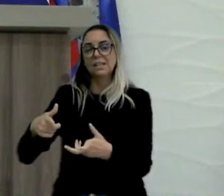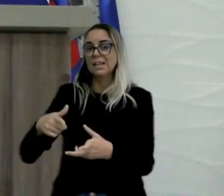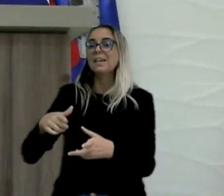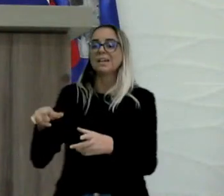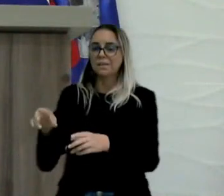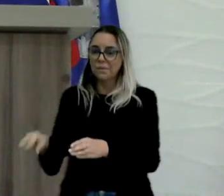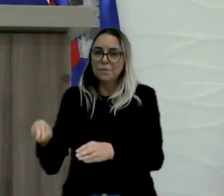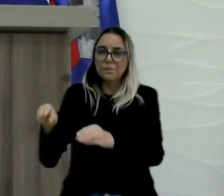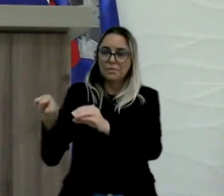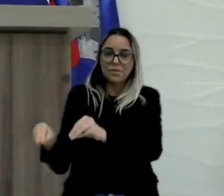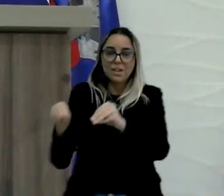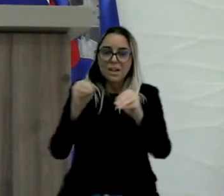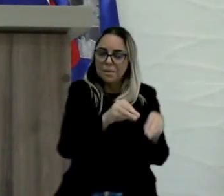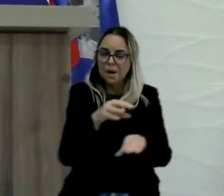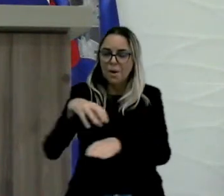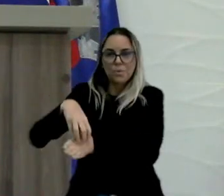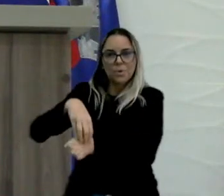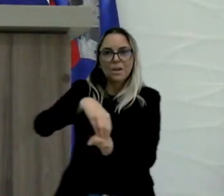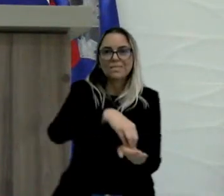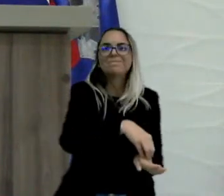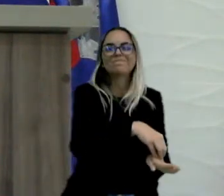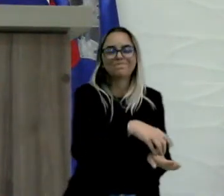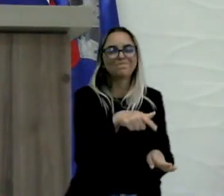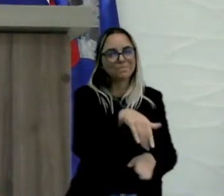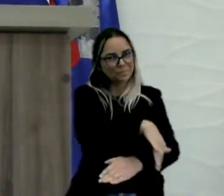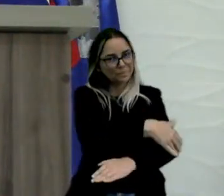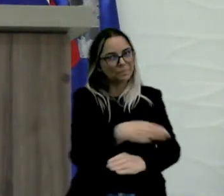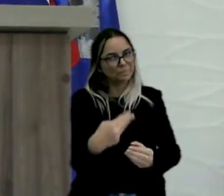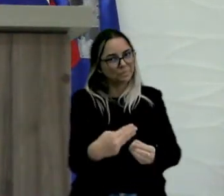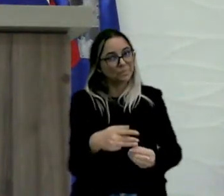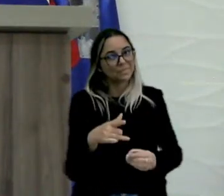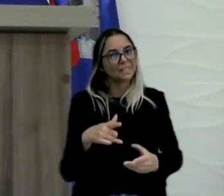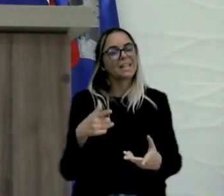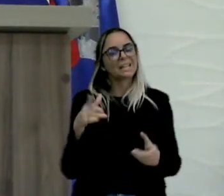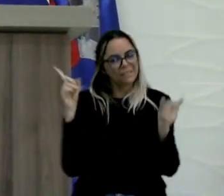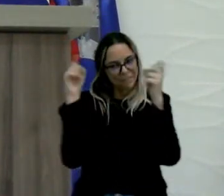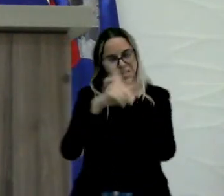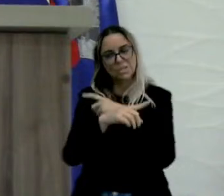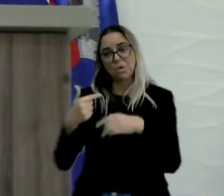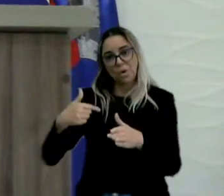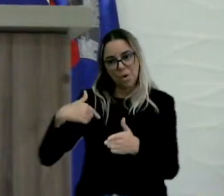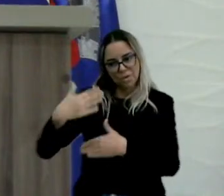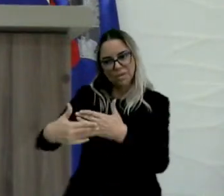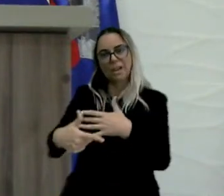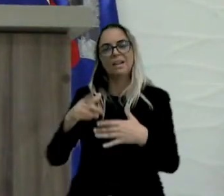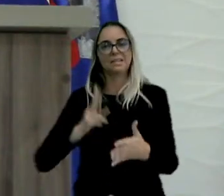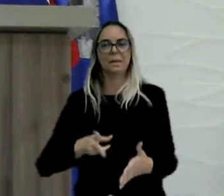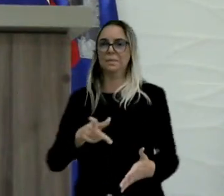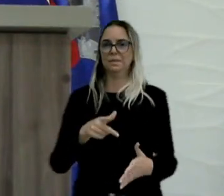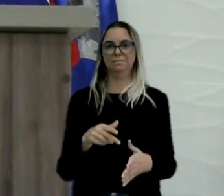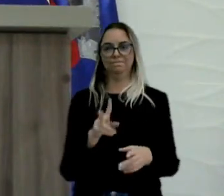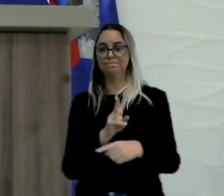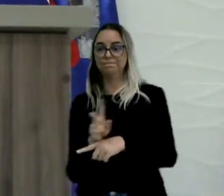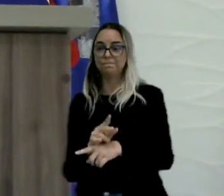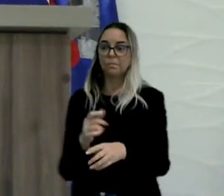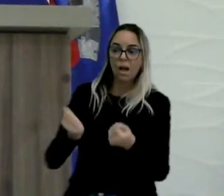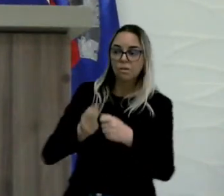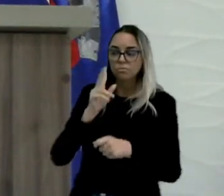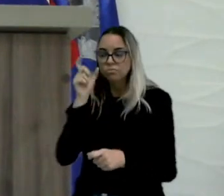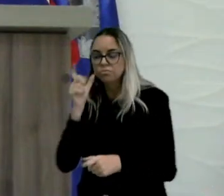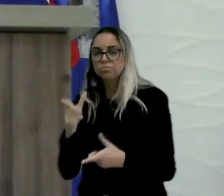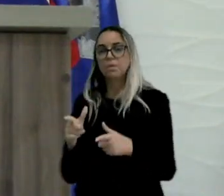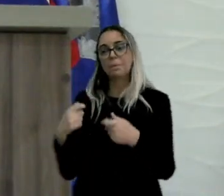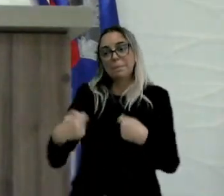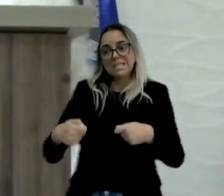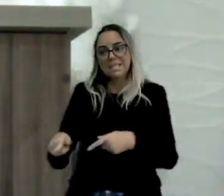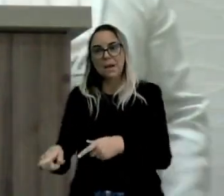mundo então que possa ser feito isso continuamente Não só ontem mas que realmente o pessoal precisa